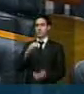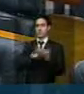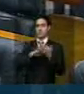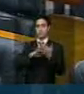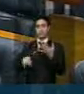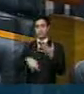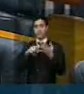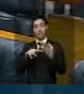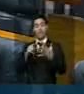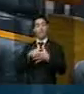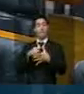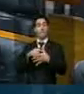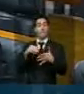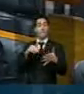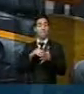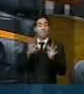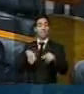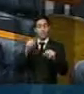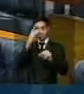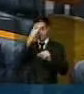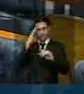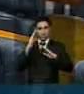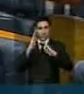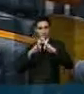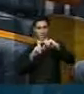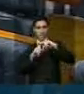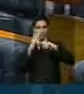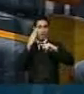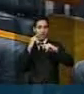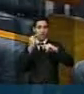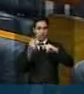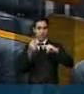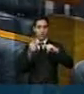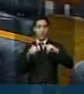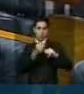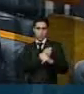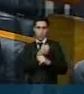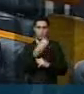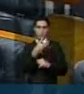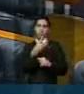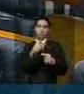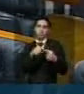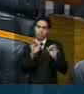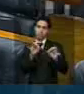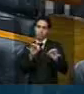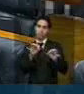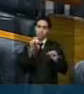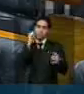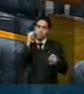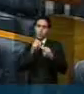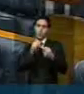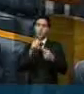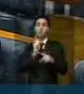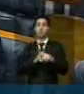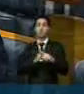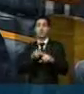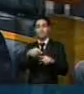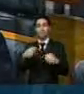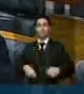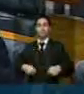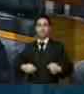a questão dos adventistas, que é o item 3, nós estamos até de acordo. Nós entendemos que há uma realidade, tá certo? Há uma